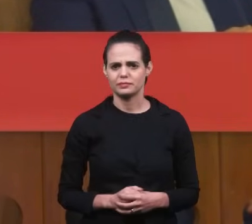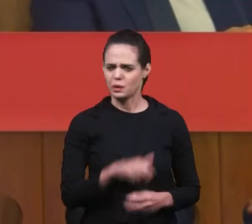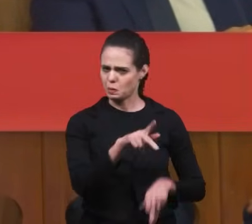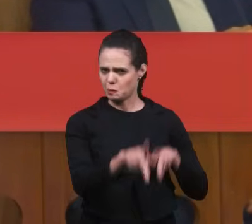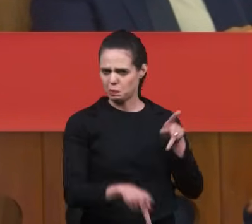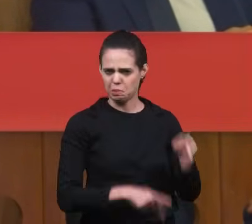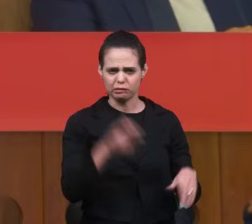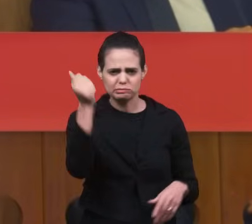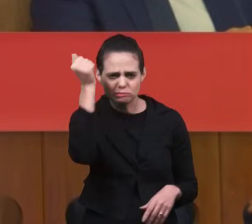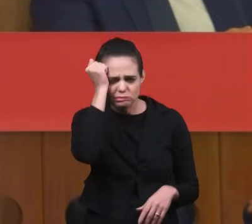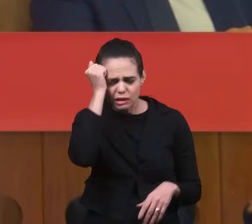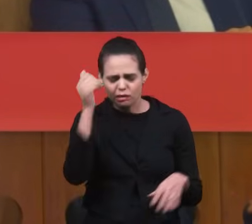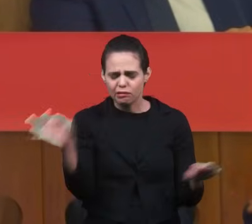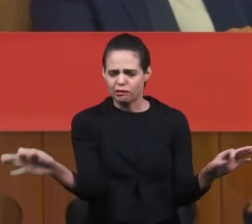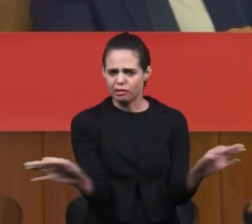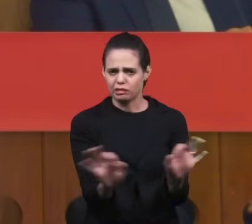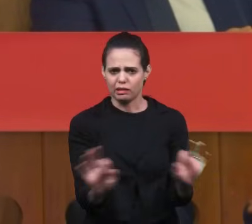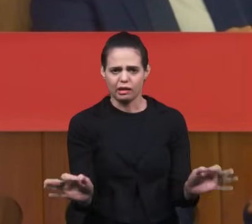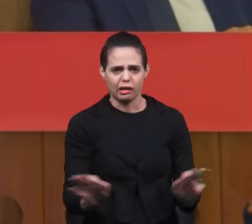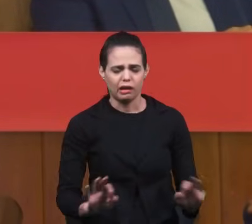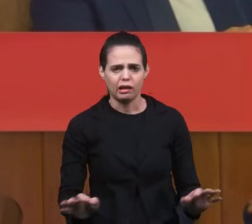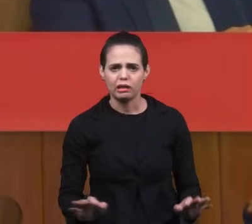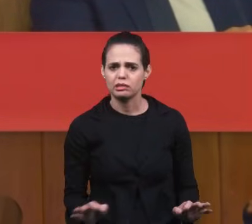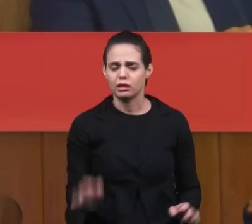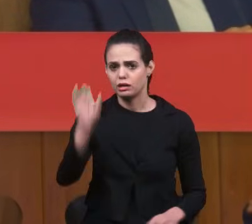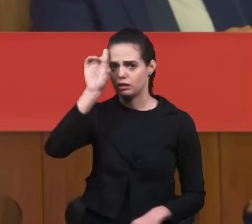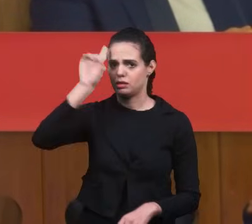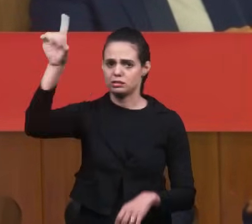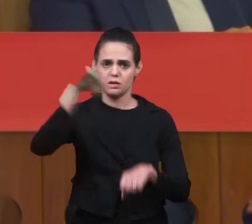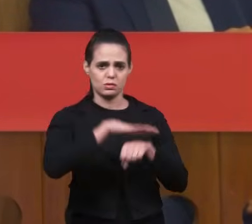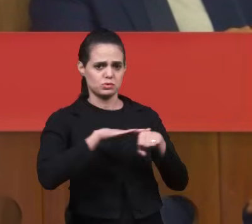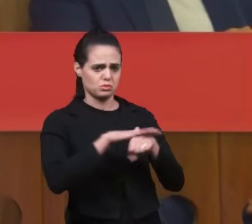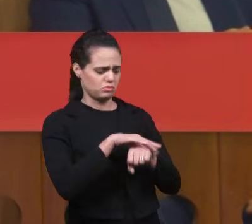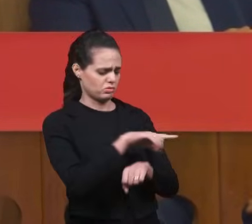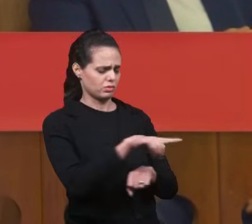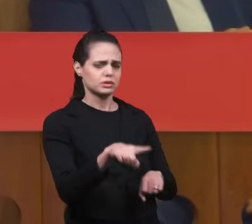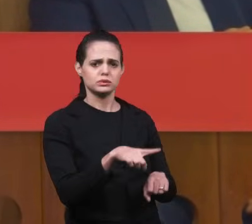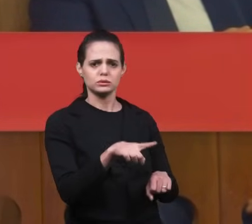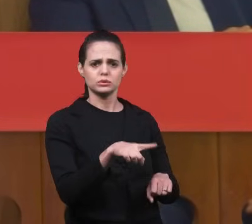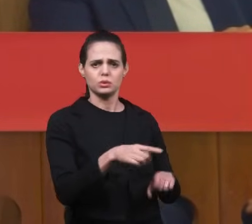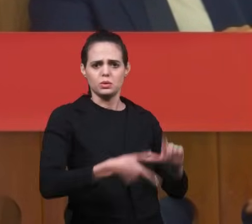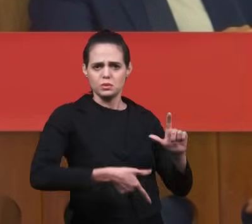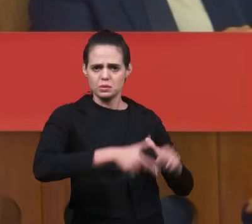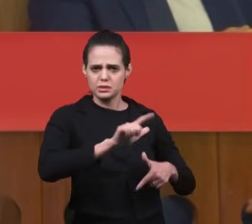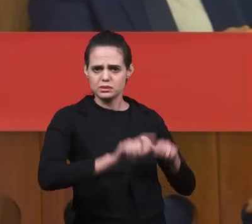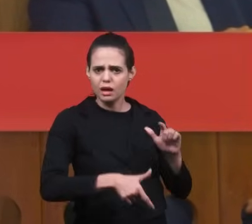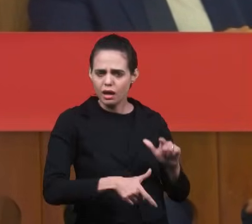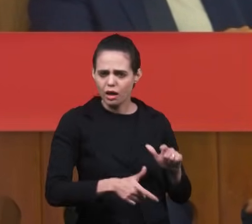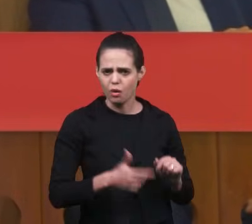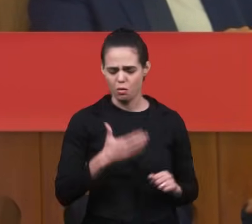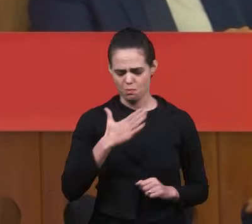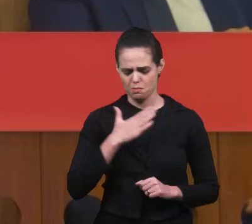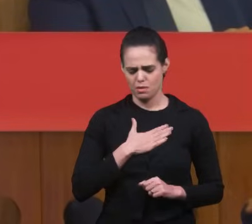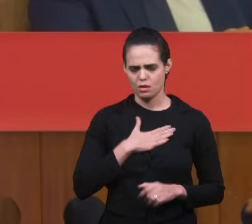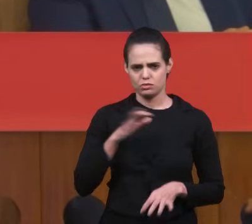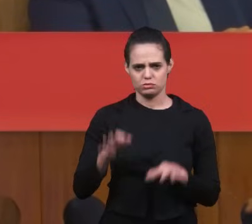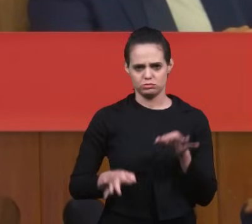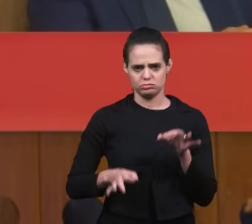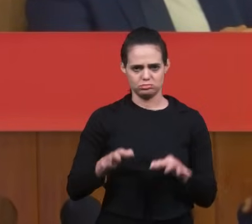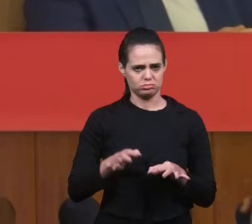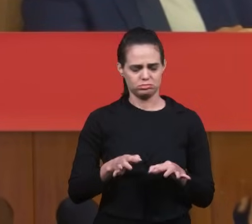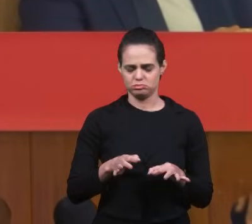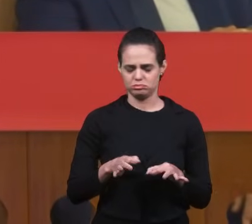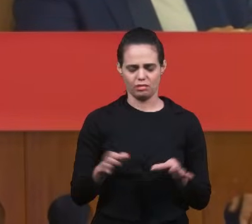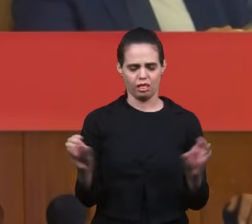E Deus tem uma conversa com eles que não é nossa. O nosso julgamento não tem valor nenhum. Nós temos que cuidar